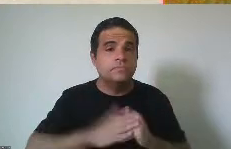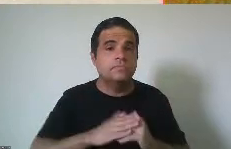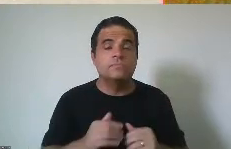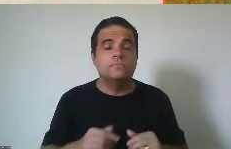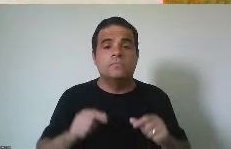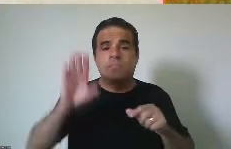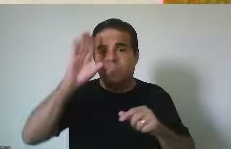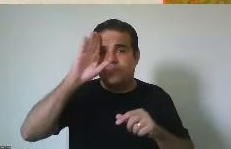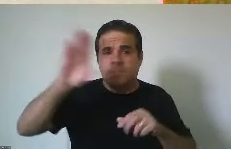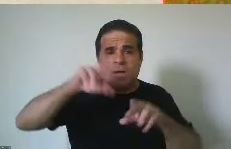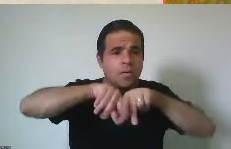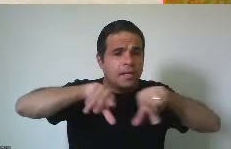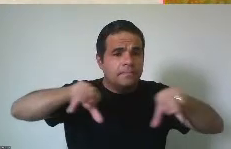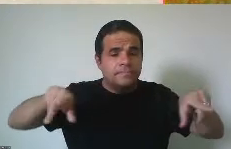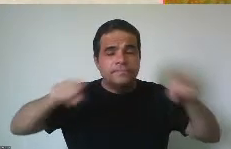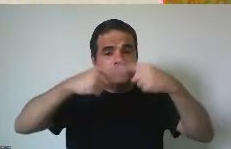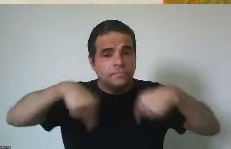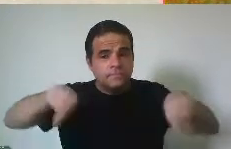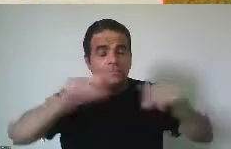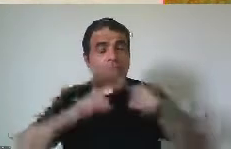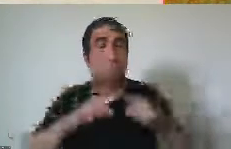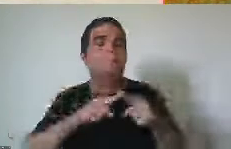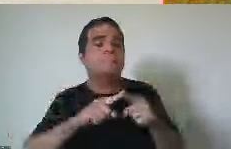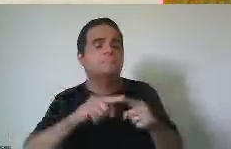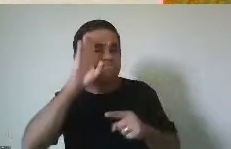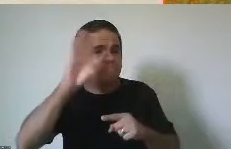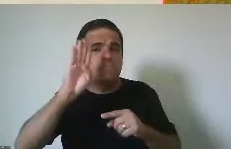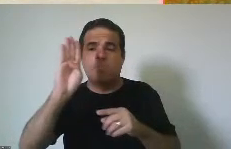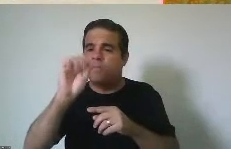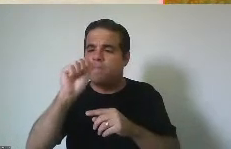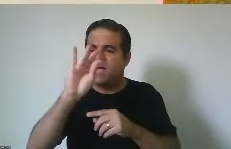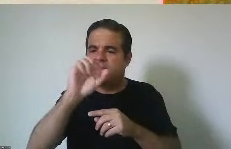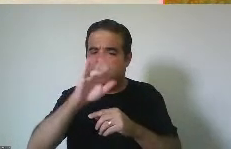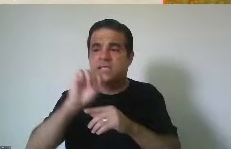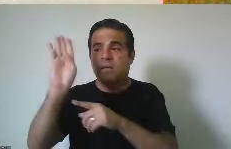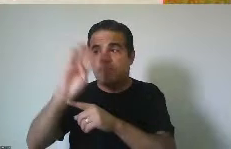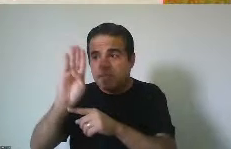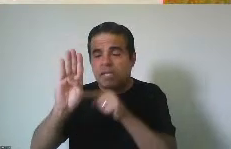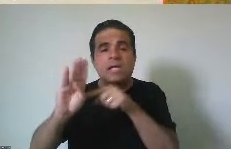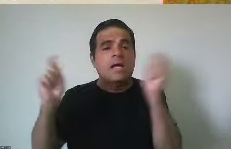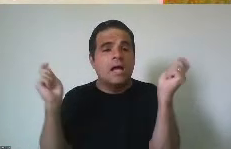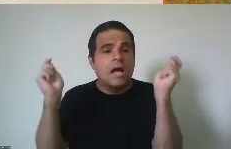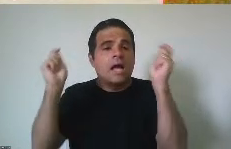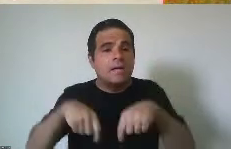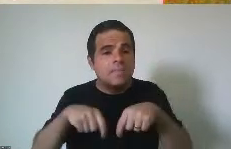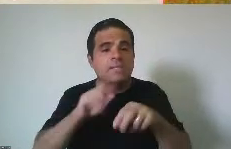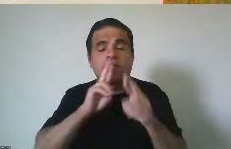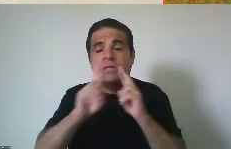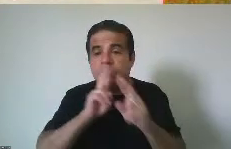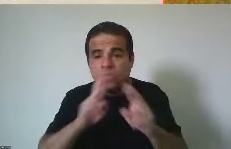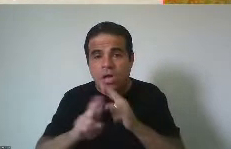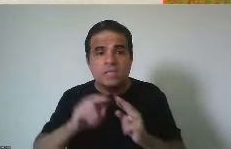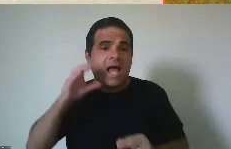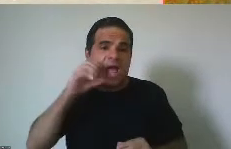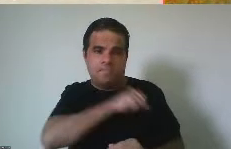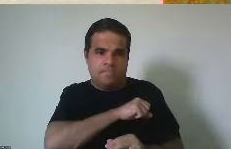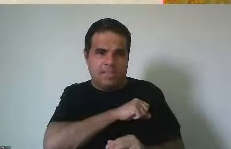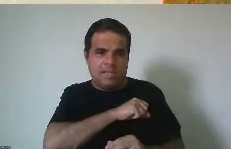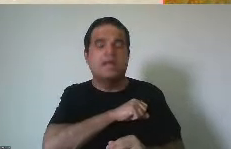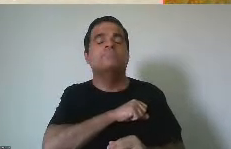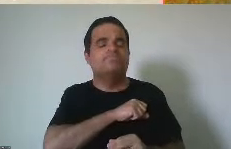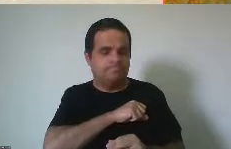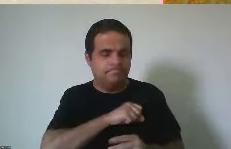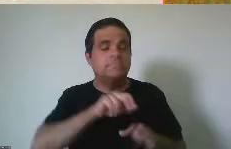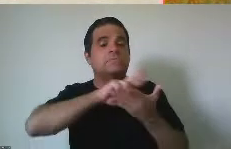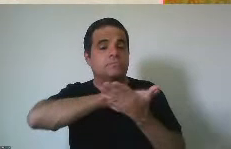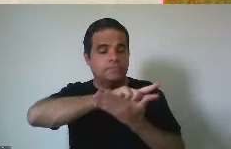do armazenamento em bateria é que a bateria tem uma capacidade de resposta imediata Então isso é uma característica